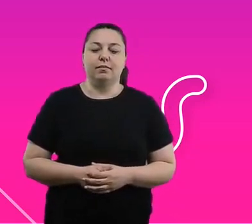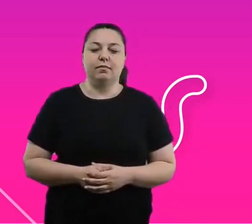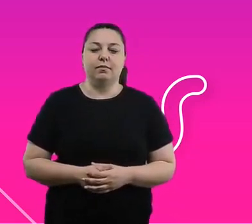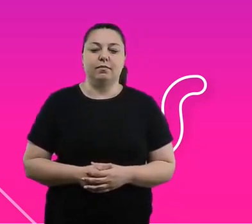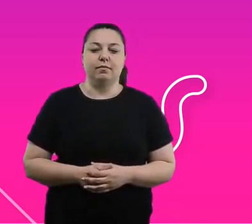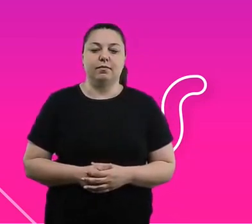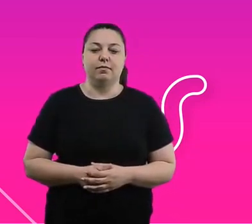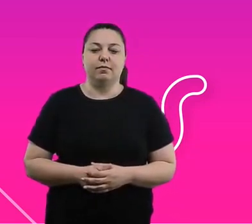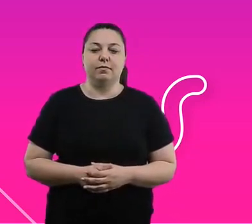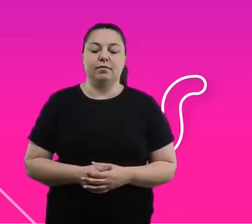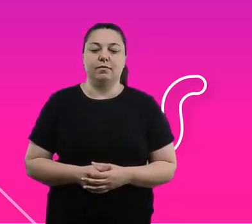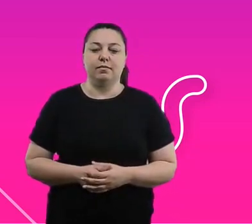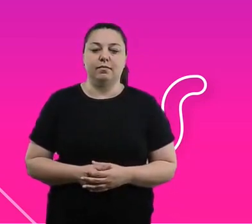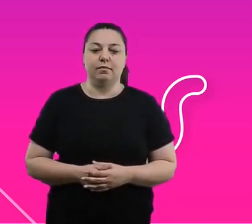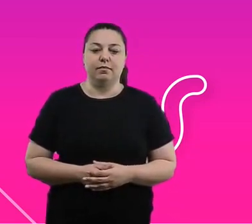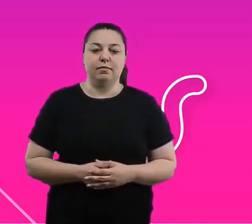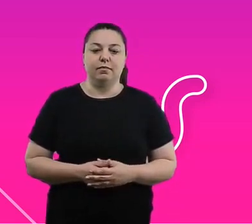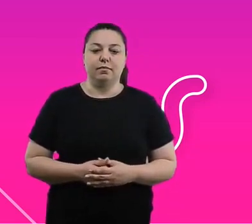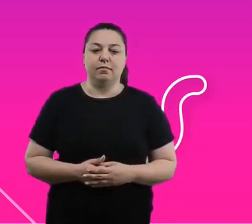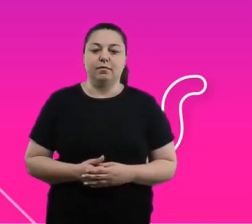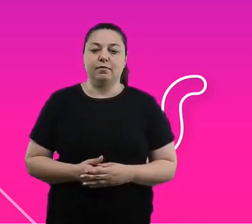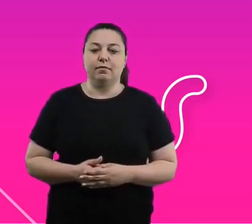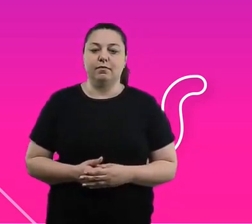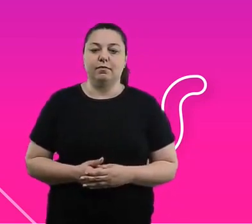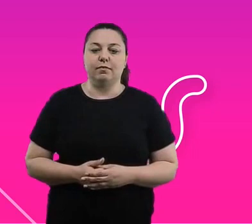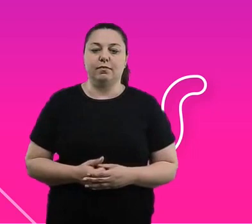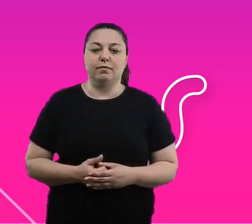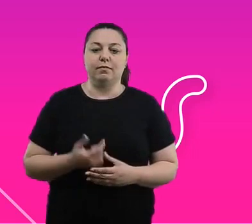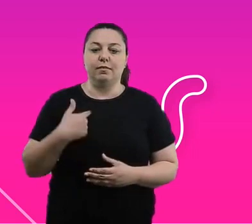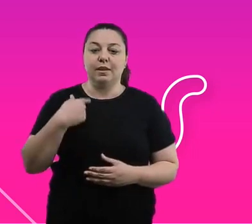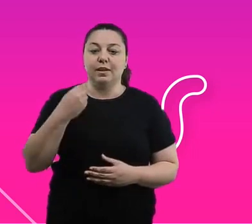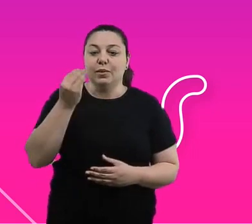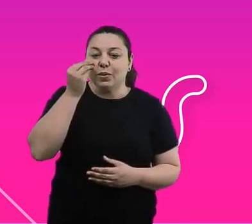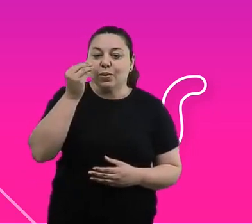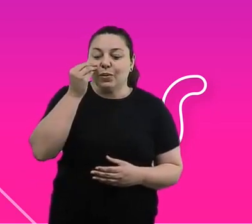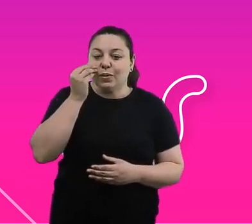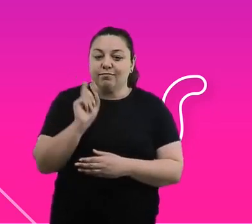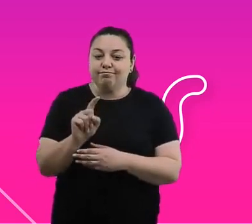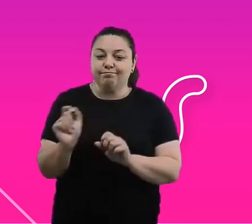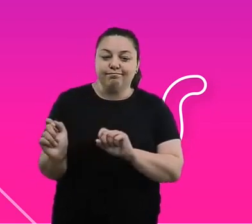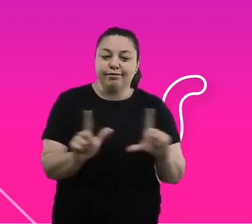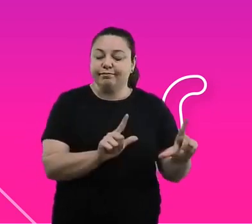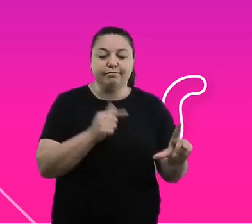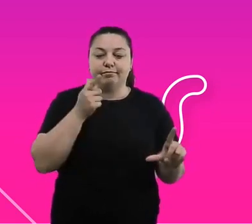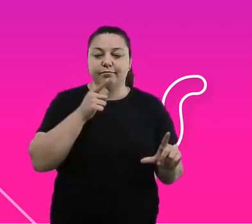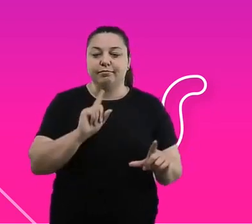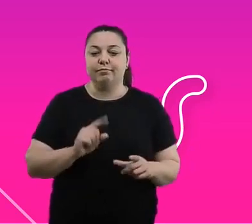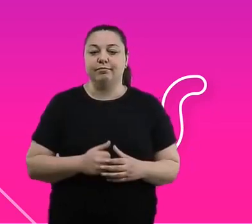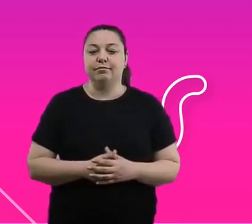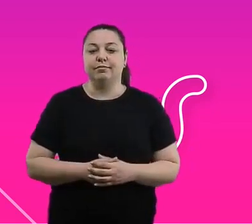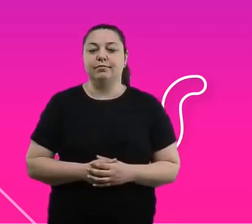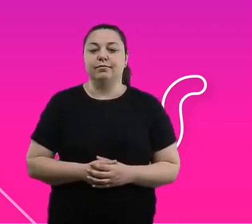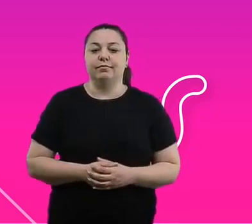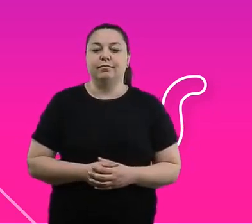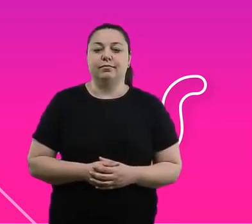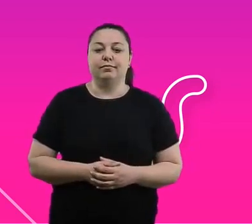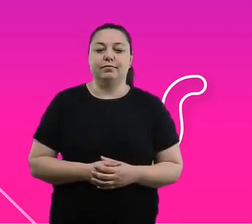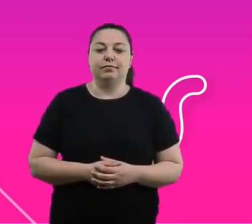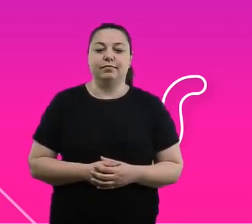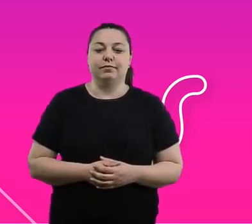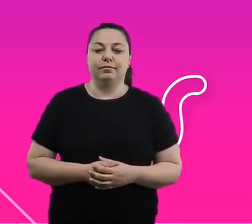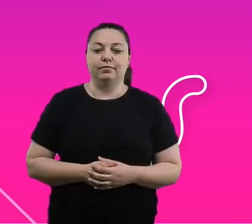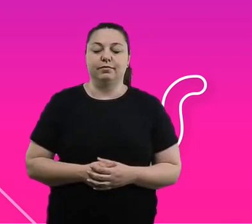forecast. Quando você chega no forecast e bate ali um forecast de 2%, é baita trabalho, agora você tem que